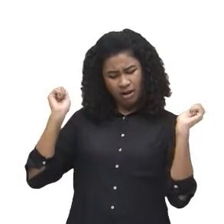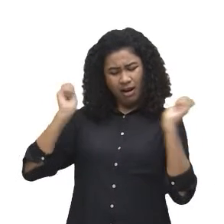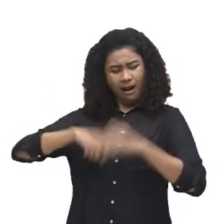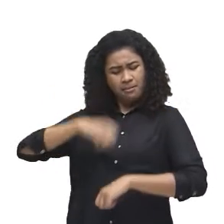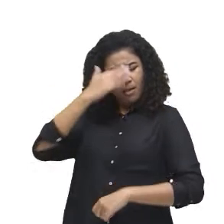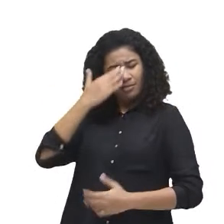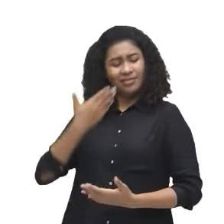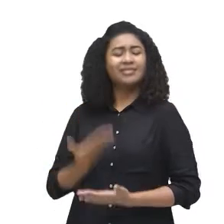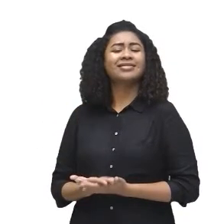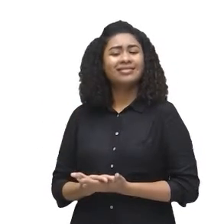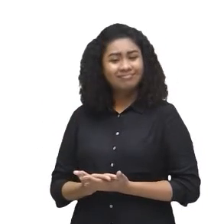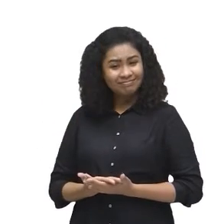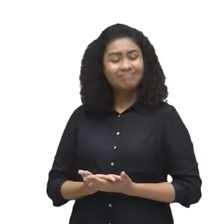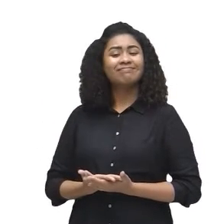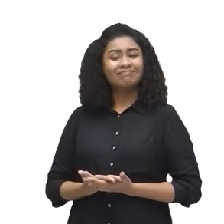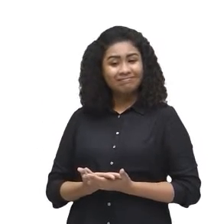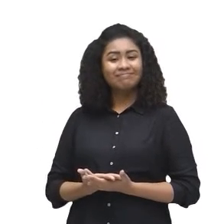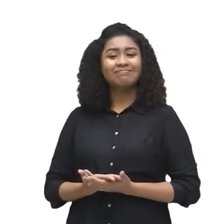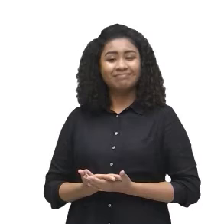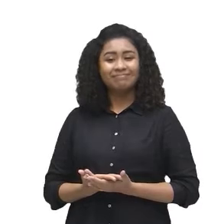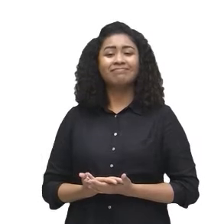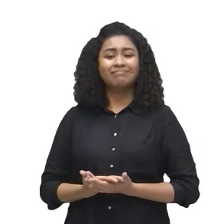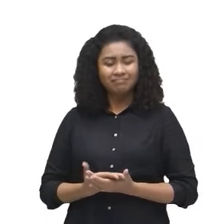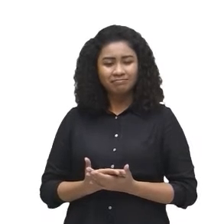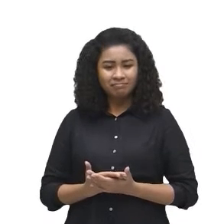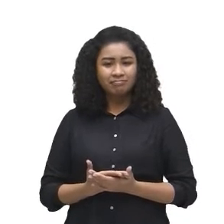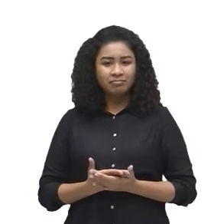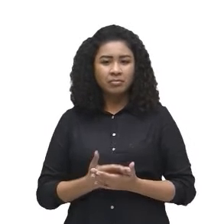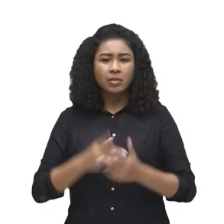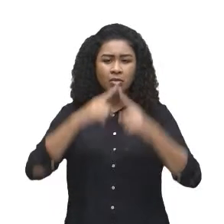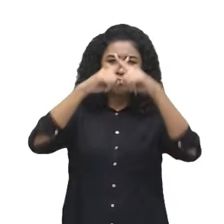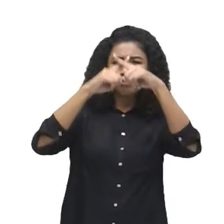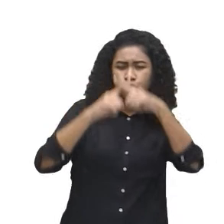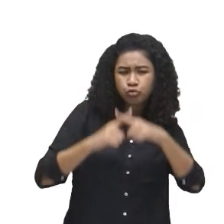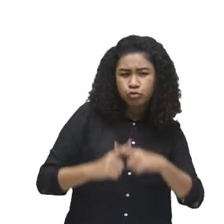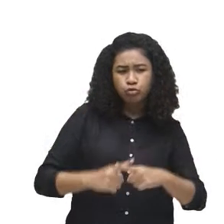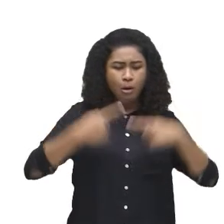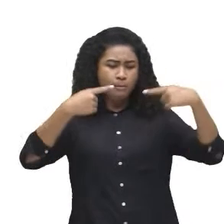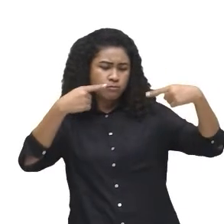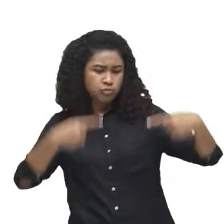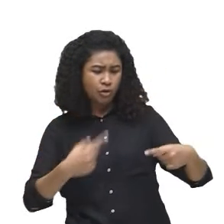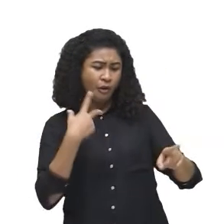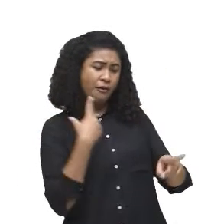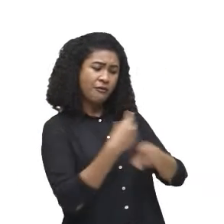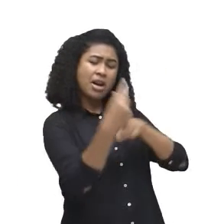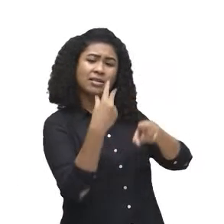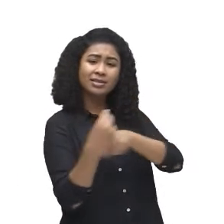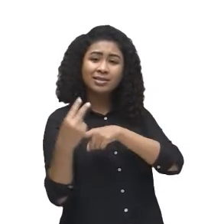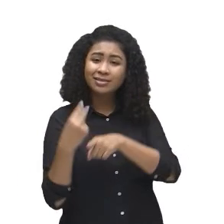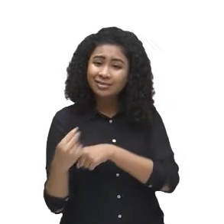se vê capaz mesmo de ganhar campeonatos, até mesmo de